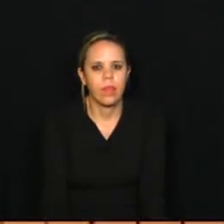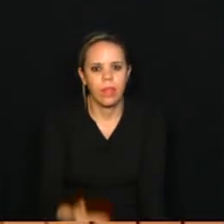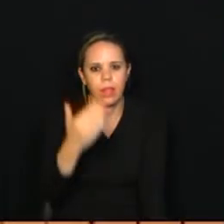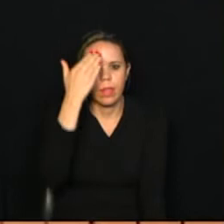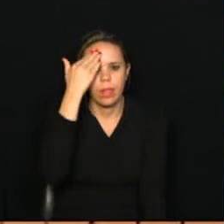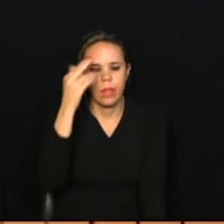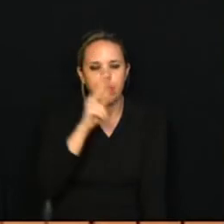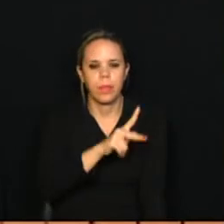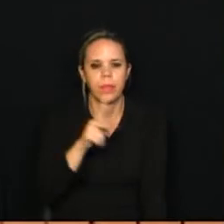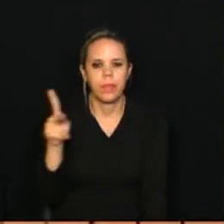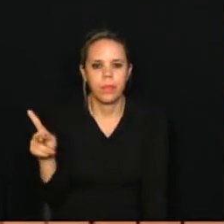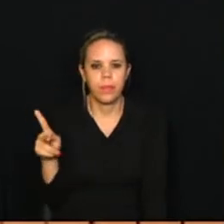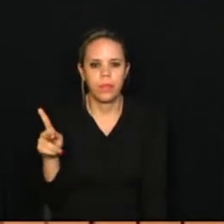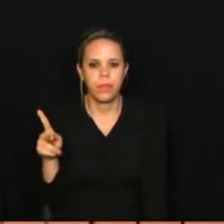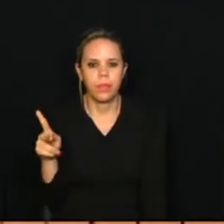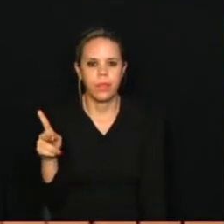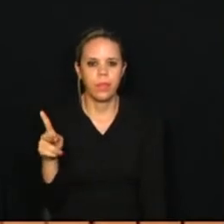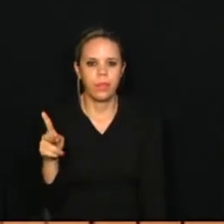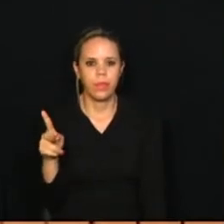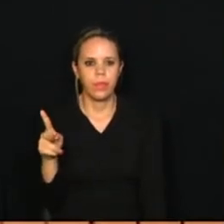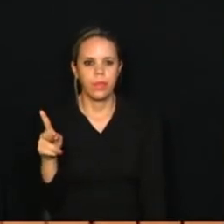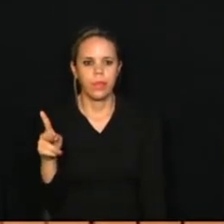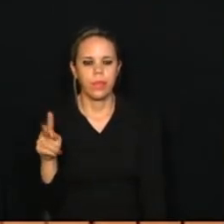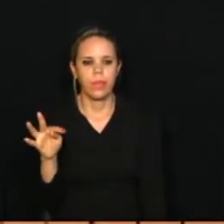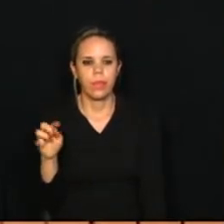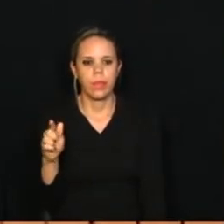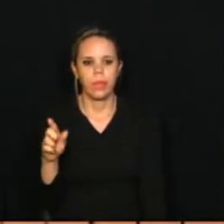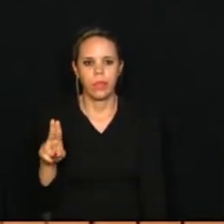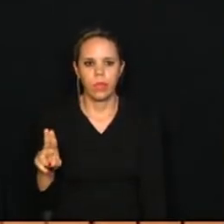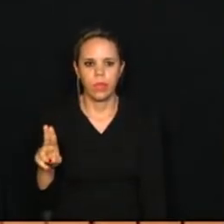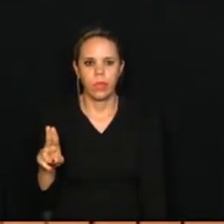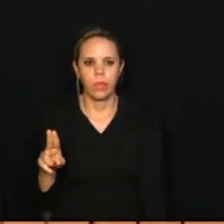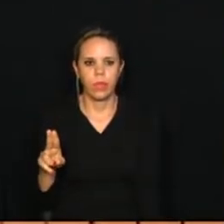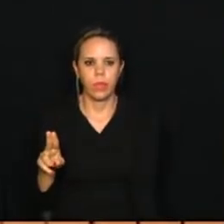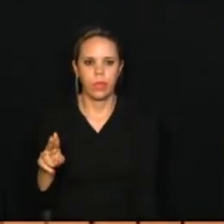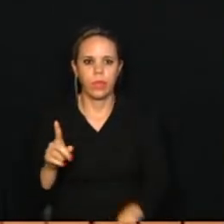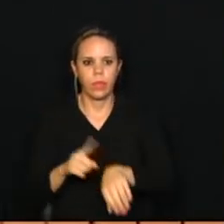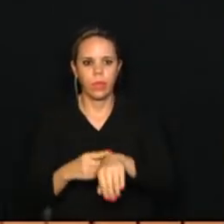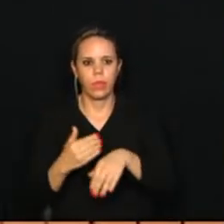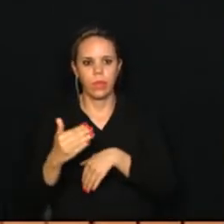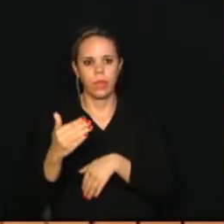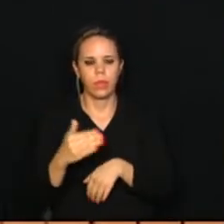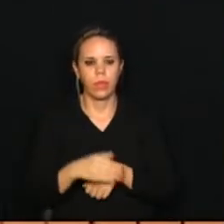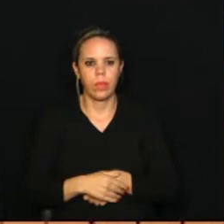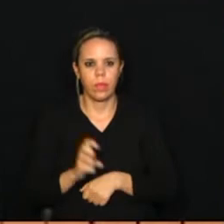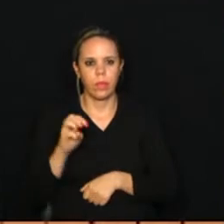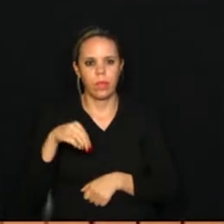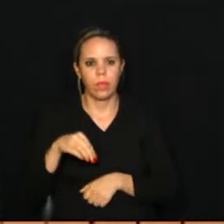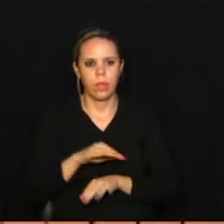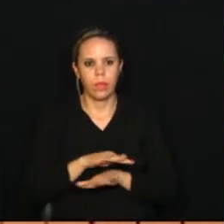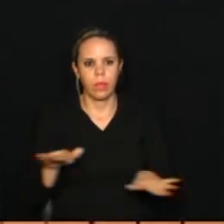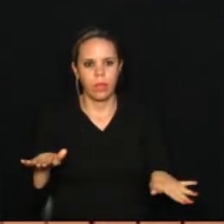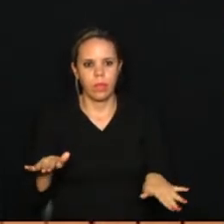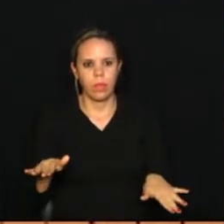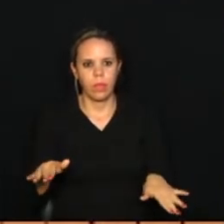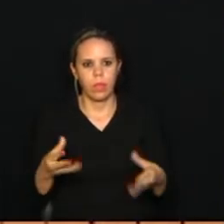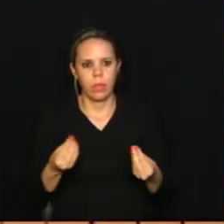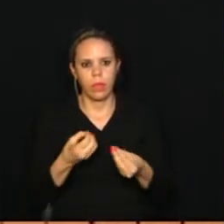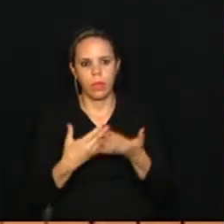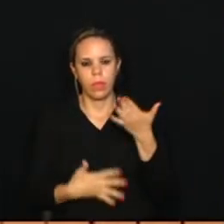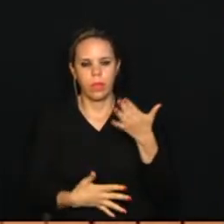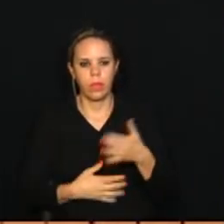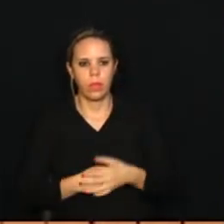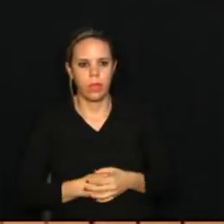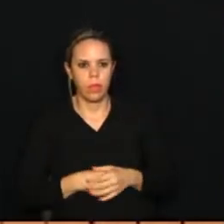Obrigada, professor Tadeu Jorge. O horário já está, faltam 5 minutos para acabar, tem tanto assunto ainda,